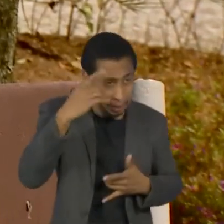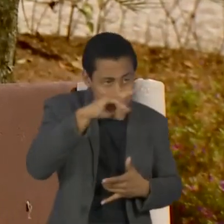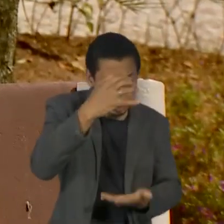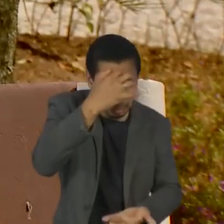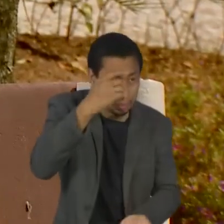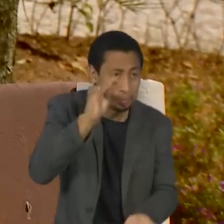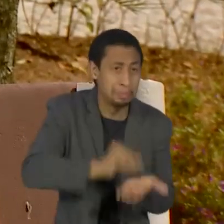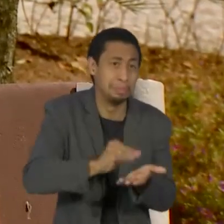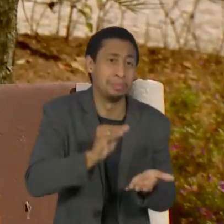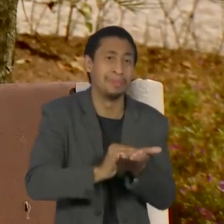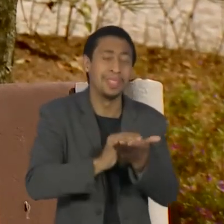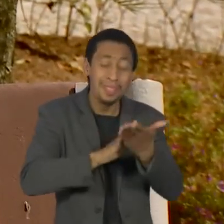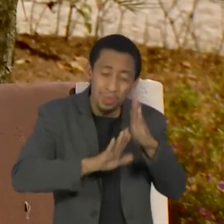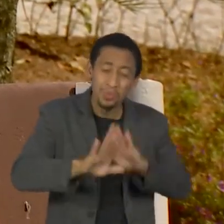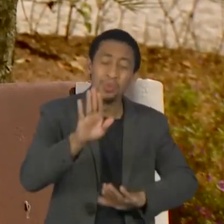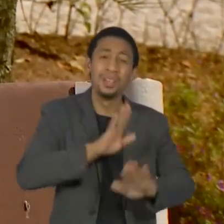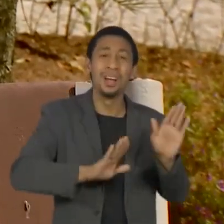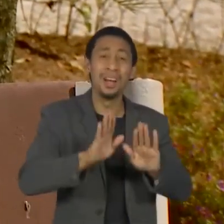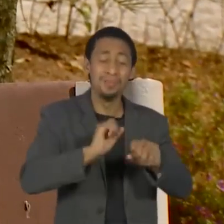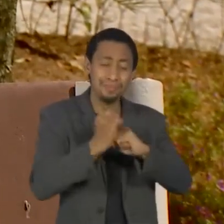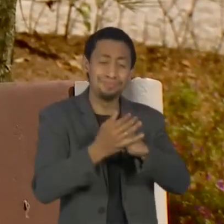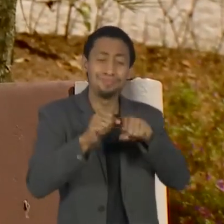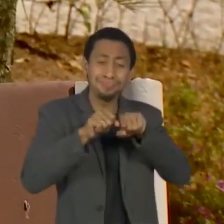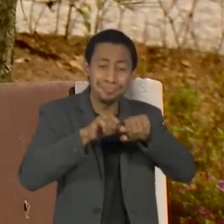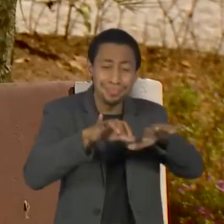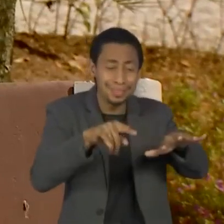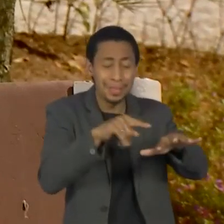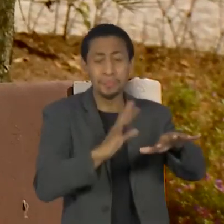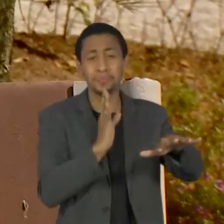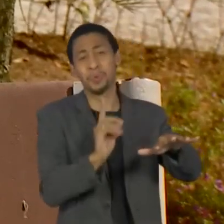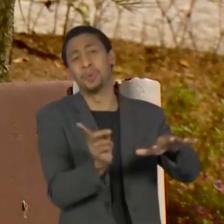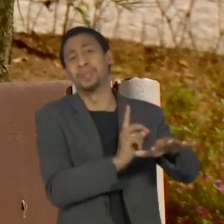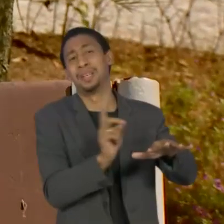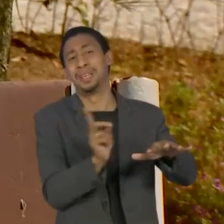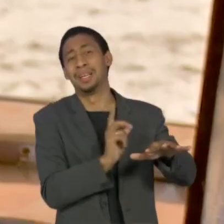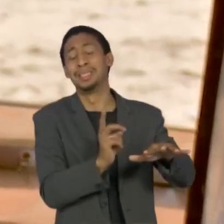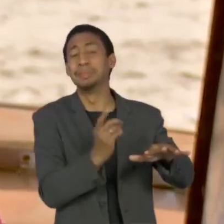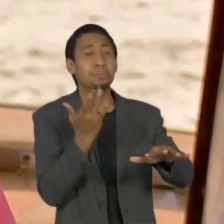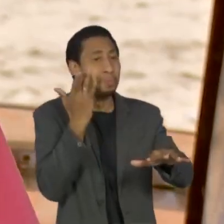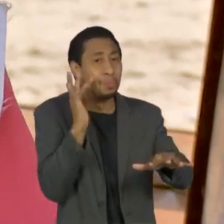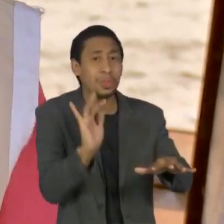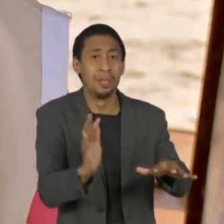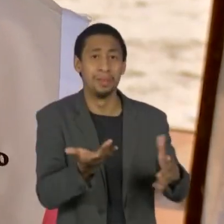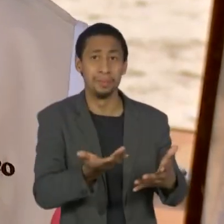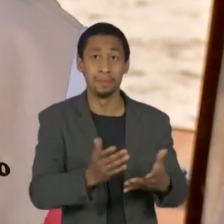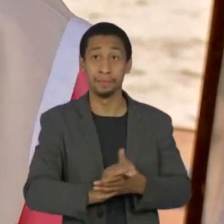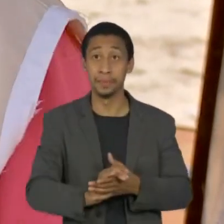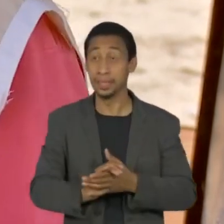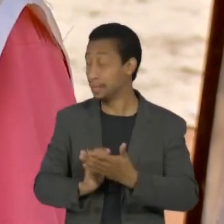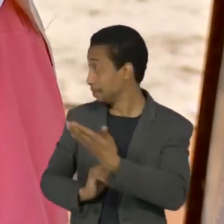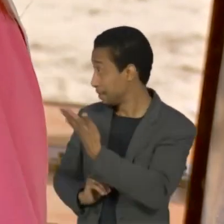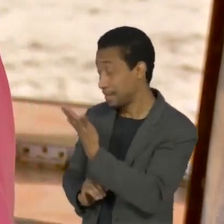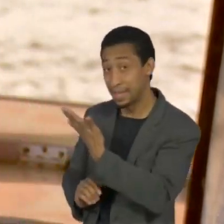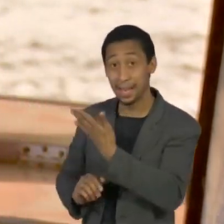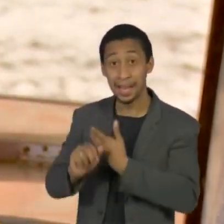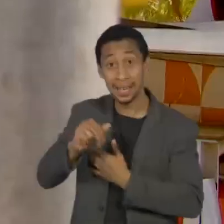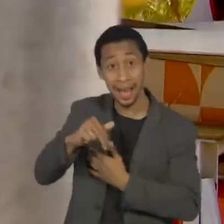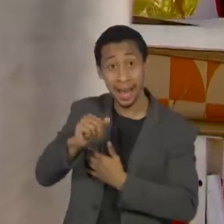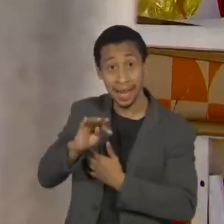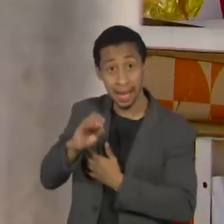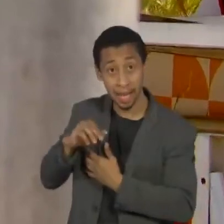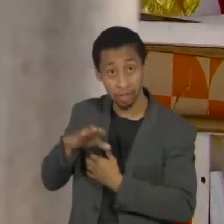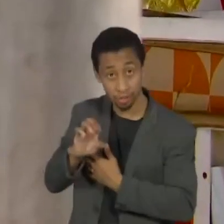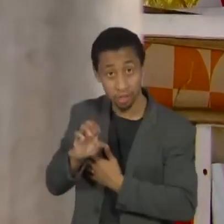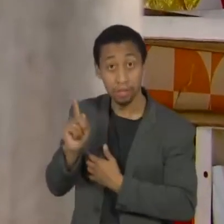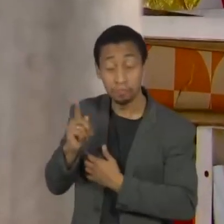cuidado, porque é um vírus que ninguém conhece ainda a procedência. A Nanete reabriu a barraca dela ontem, depois de